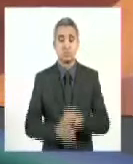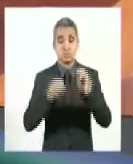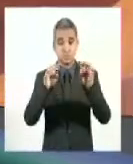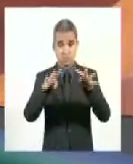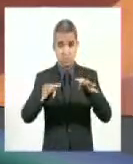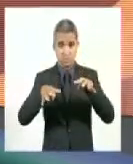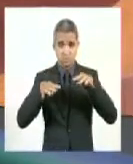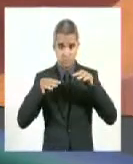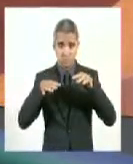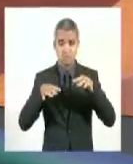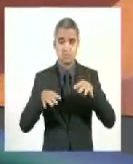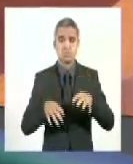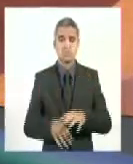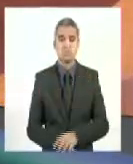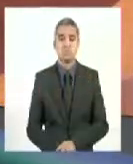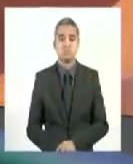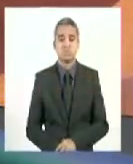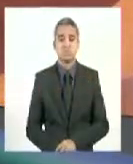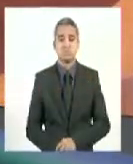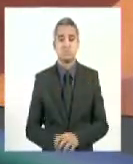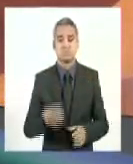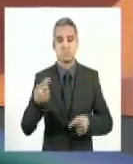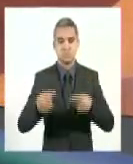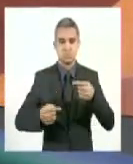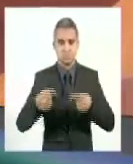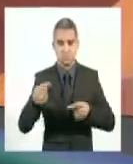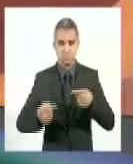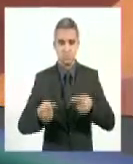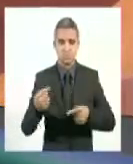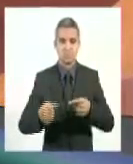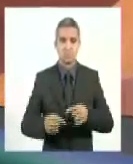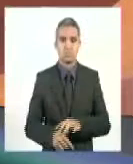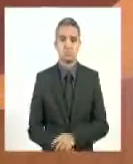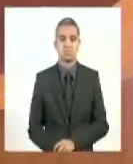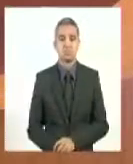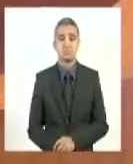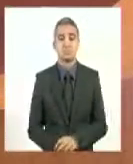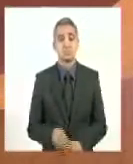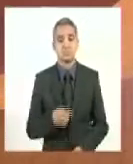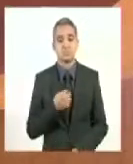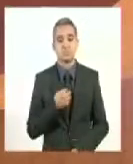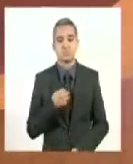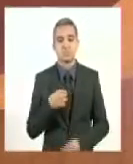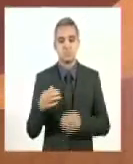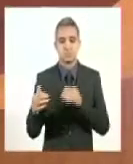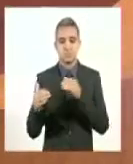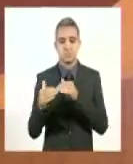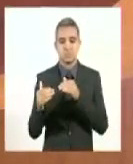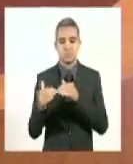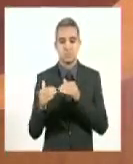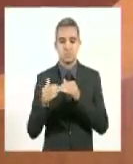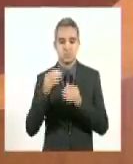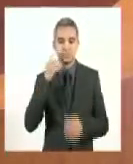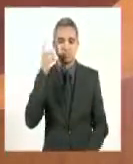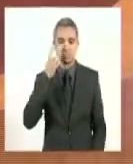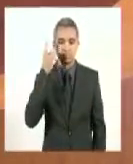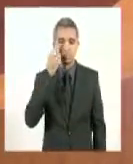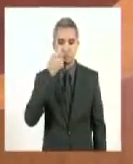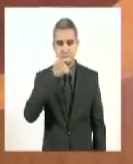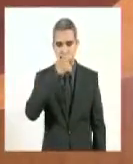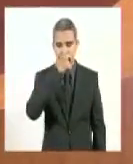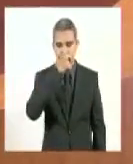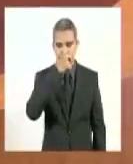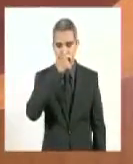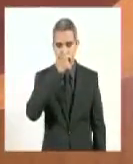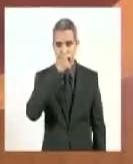embates, e aí eu vou concordar com o deputado César Pires e